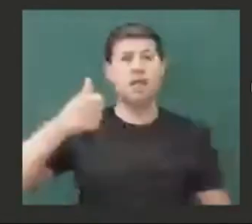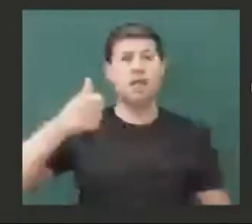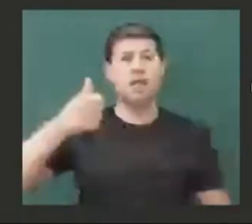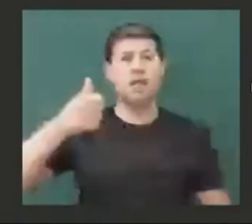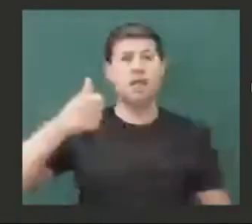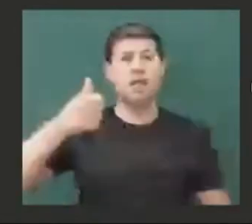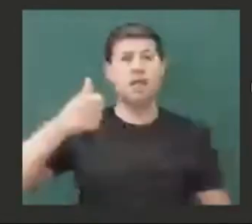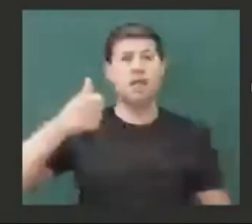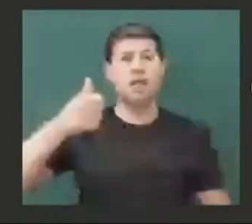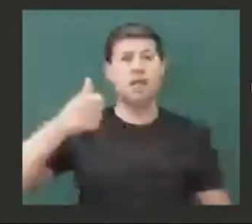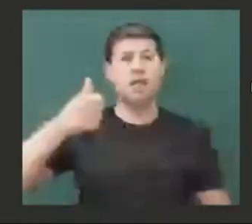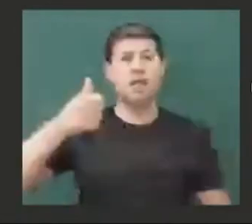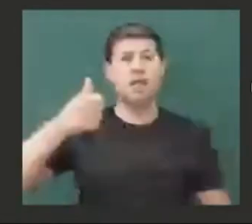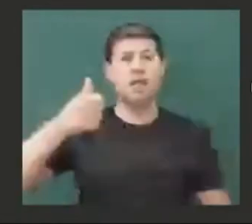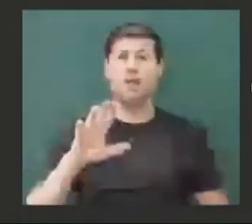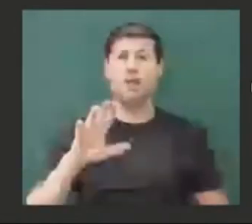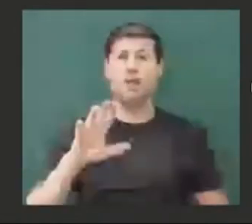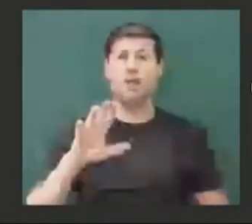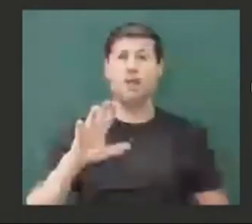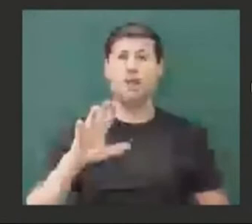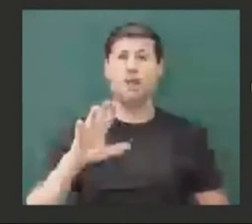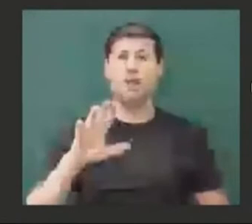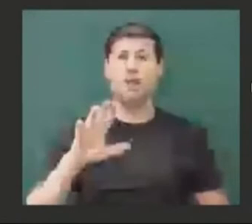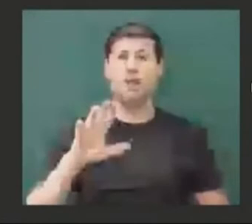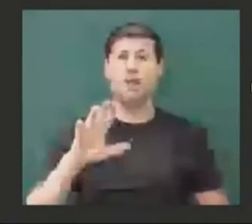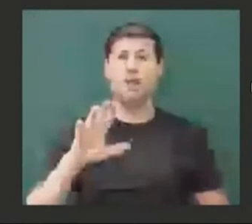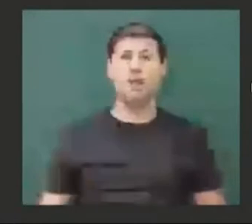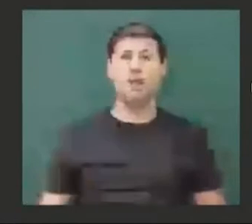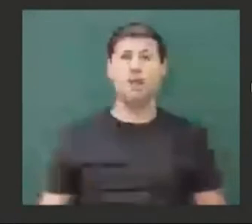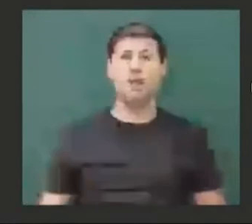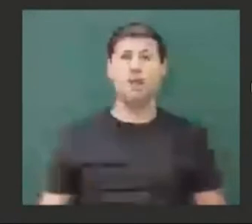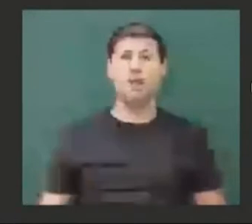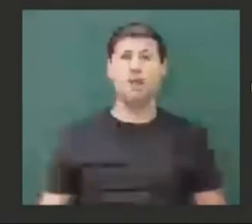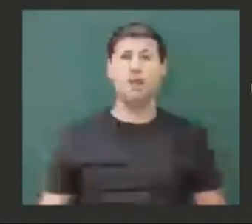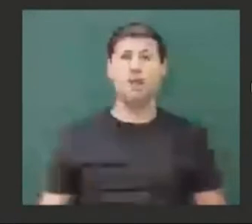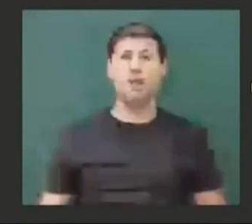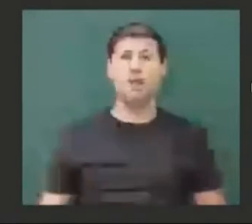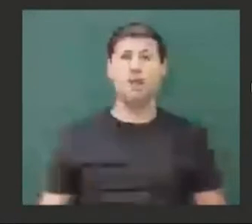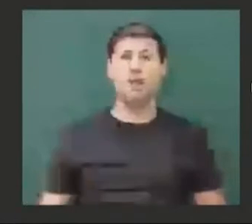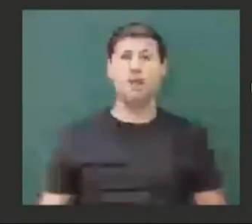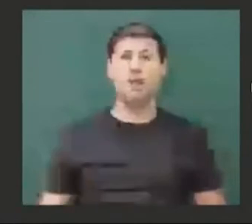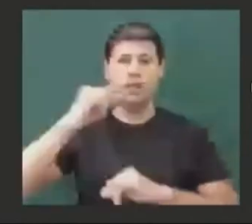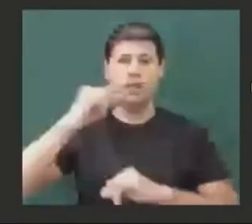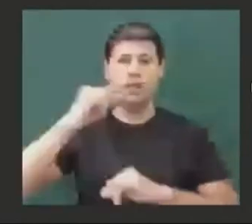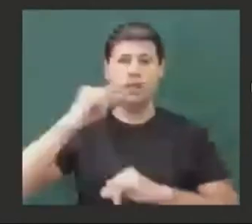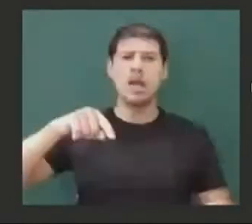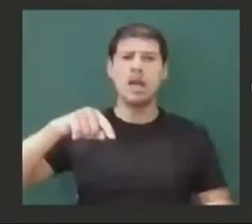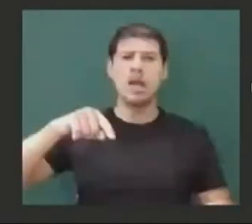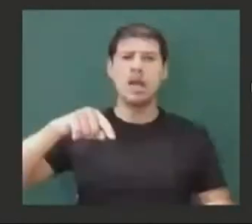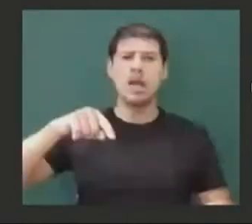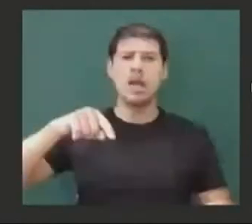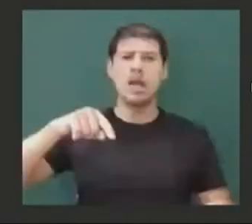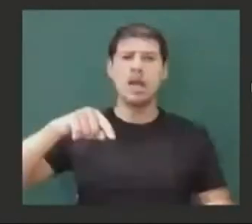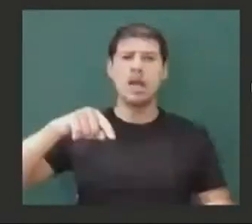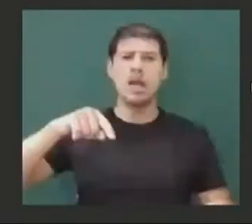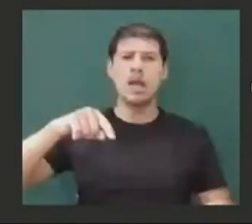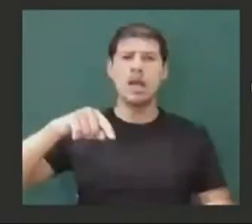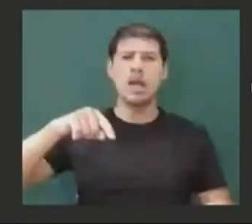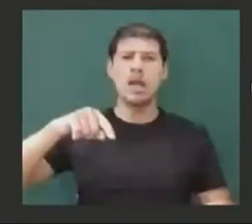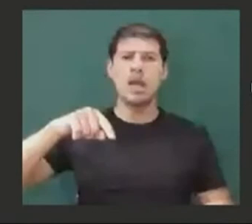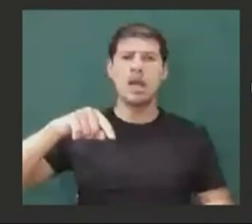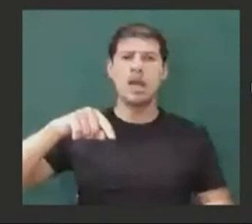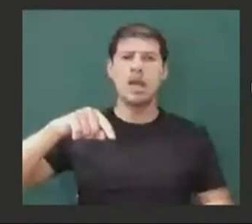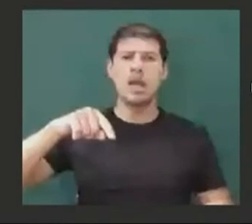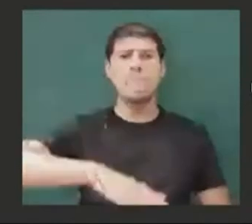limpa, mas não tem inclusão, não compartilham as informações com quem está na base. Eu acho que quem está na base, quem